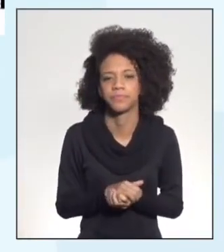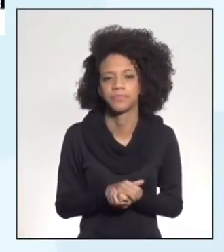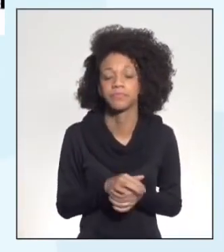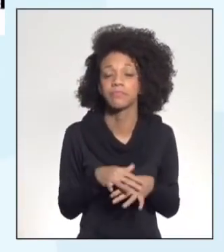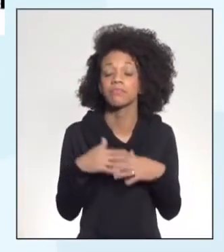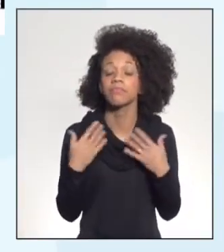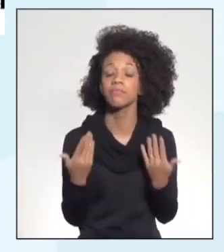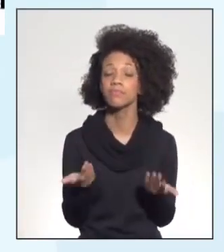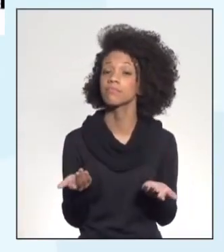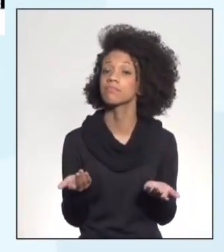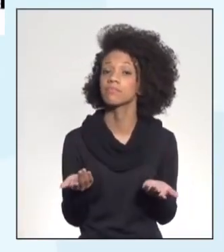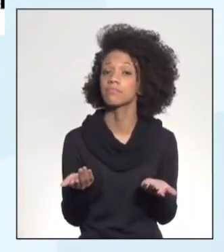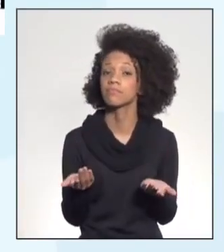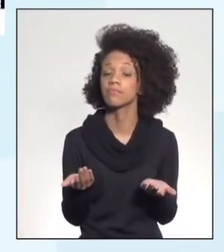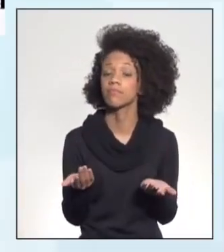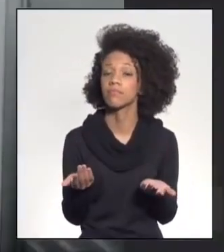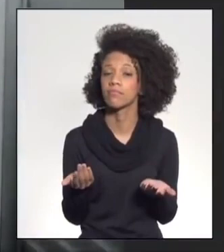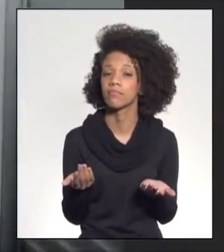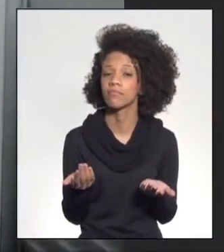Pessoal,